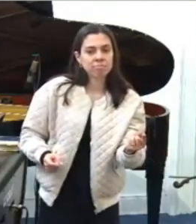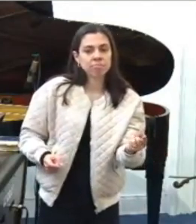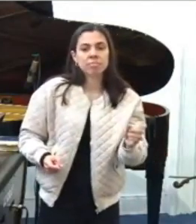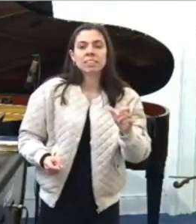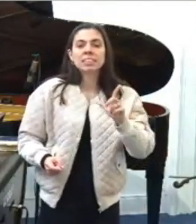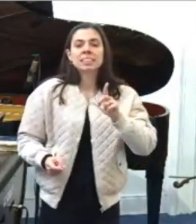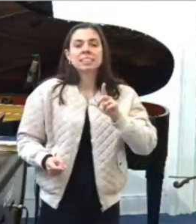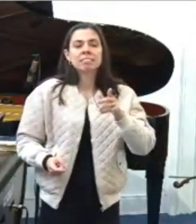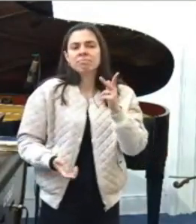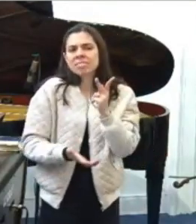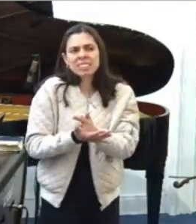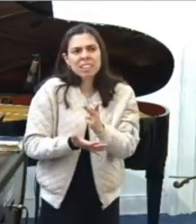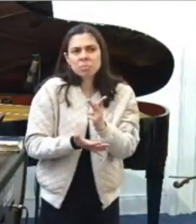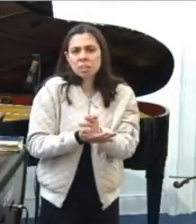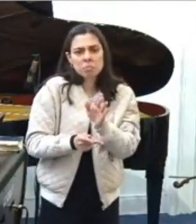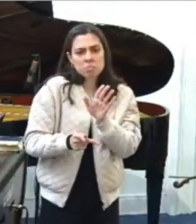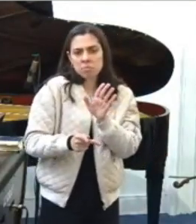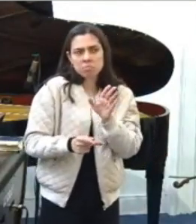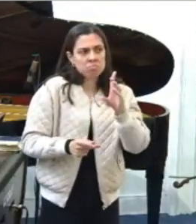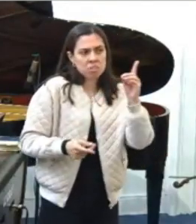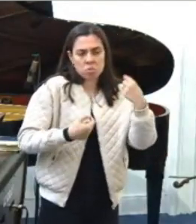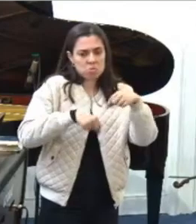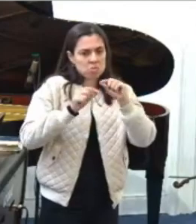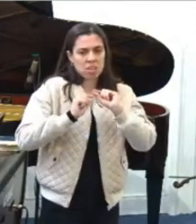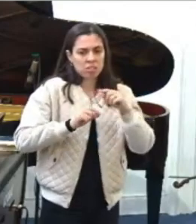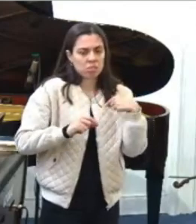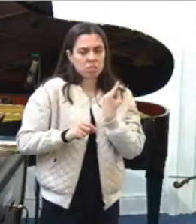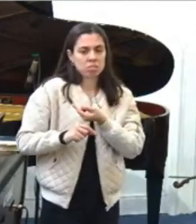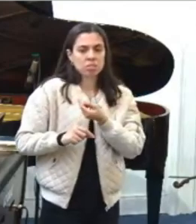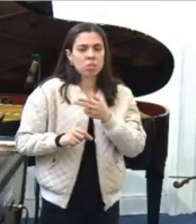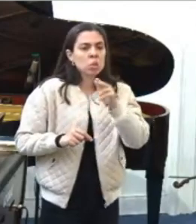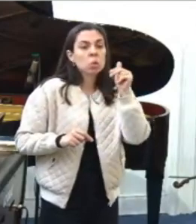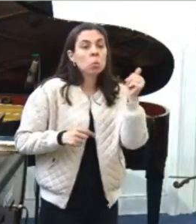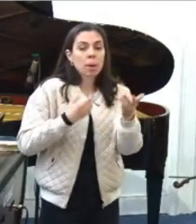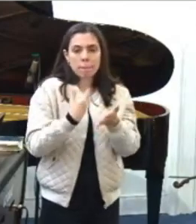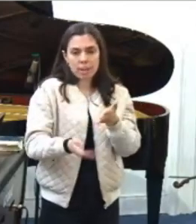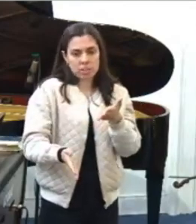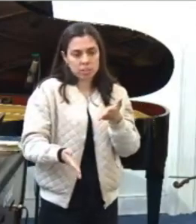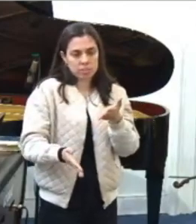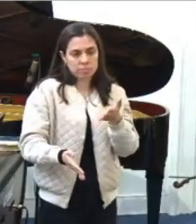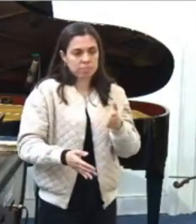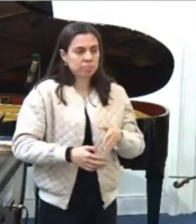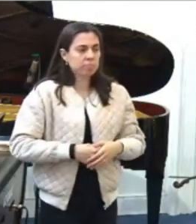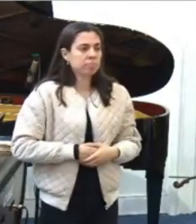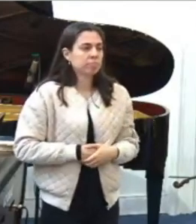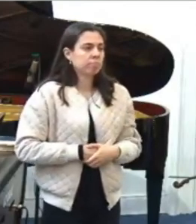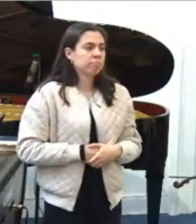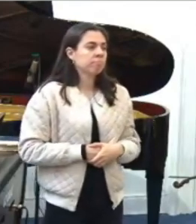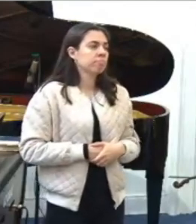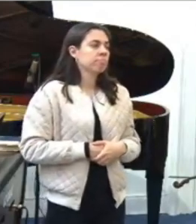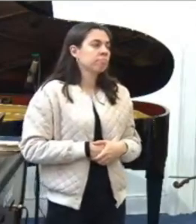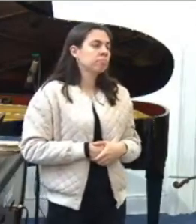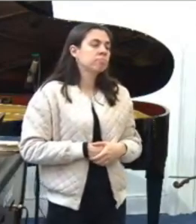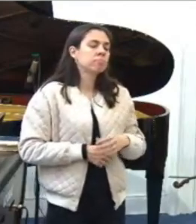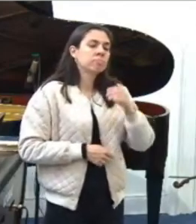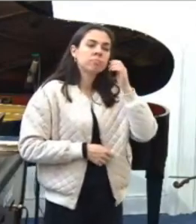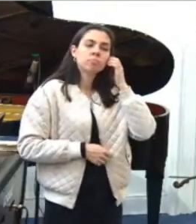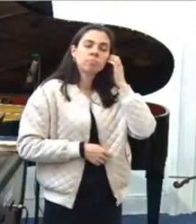Jesus. Uma vez que estamos conscientes e alertas,